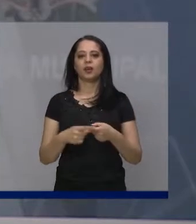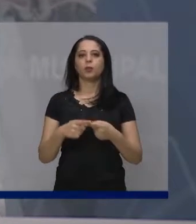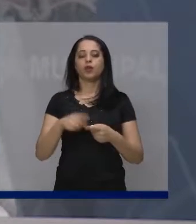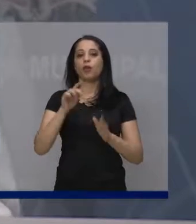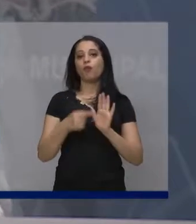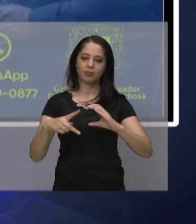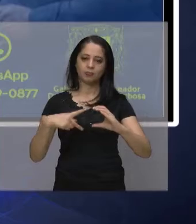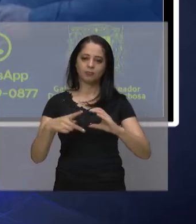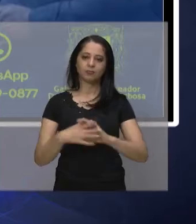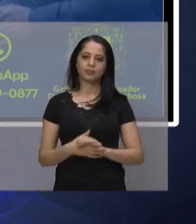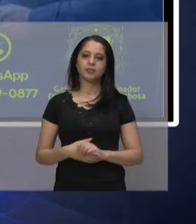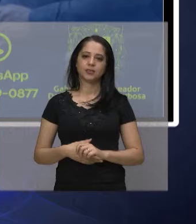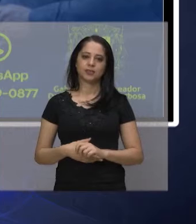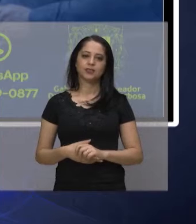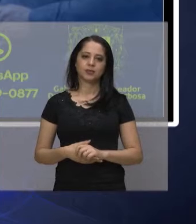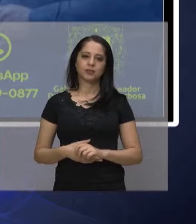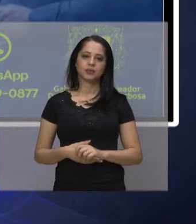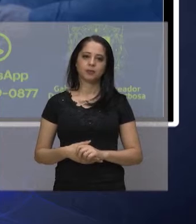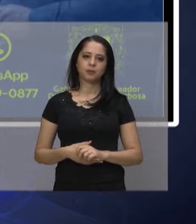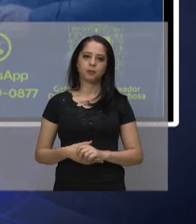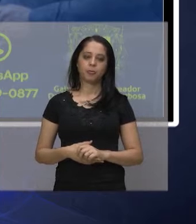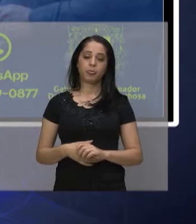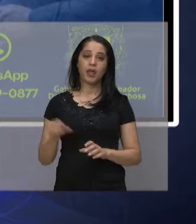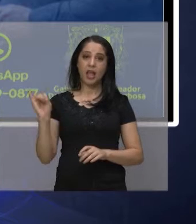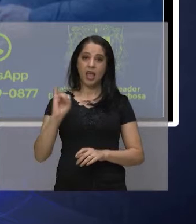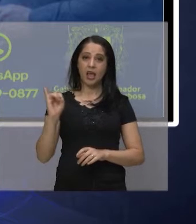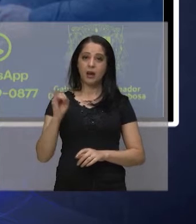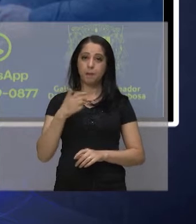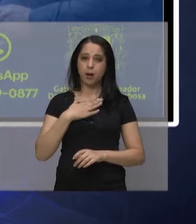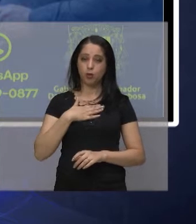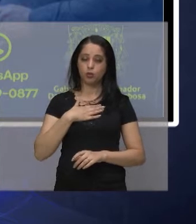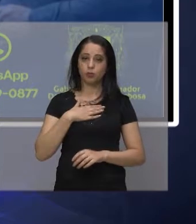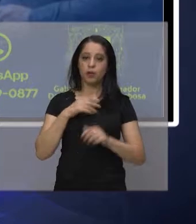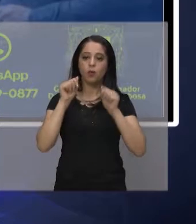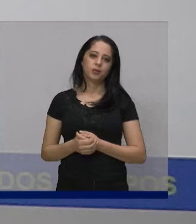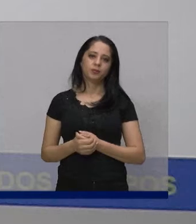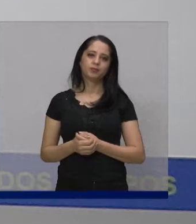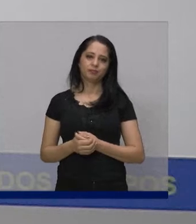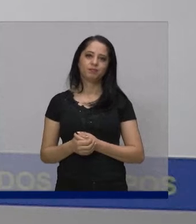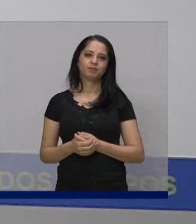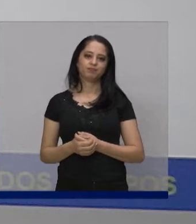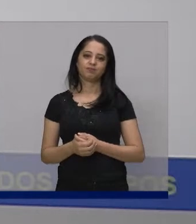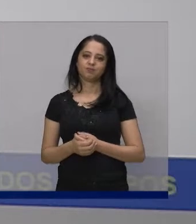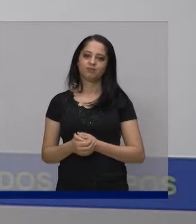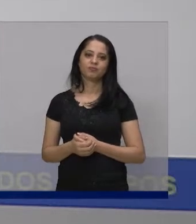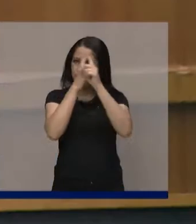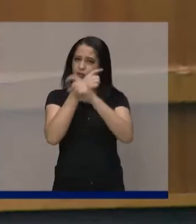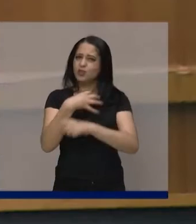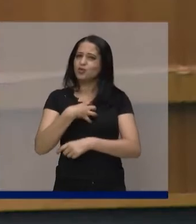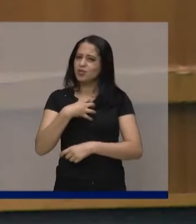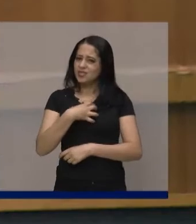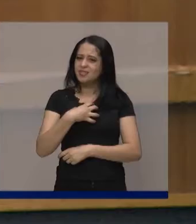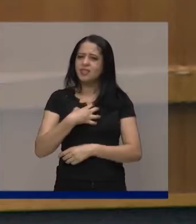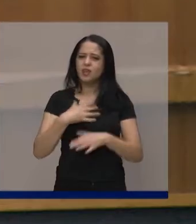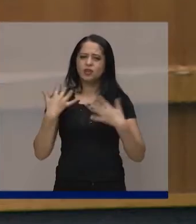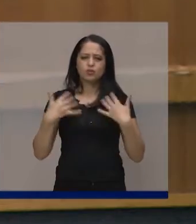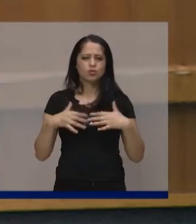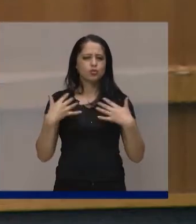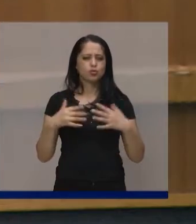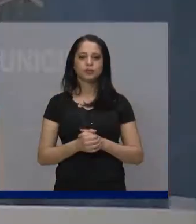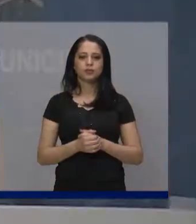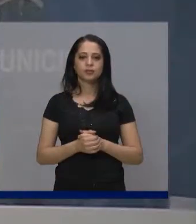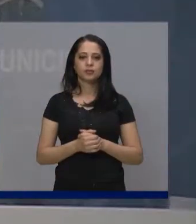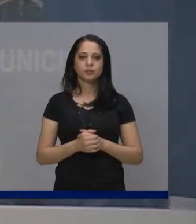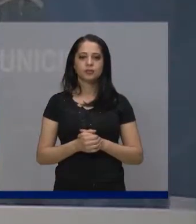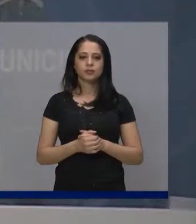Dr. José Cláudio homenageou um servidor público da Câmara que faleceu nesta semana. Outros vereadores também prestaram